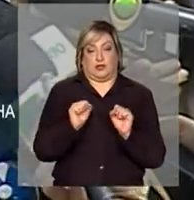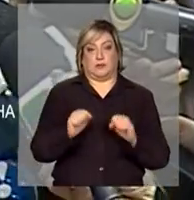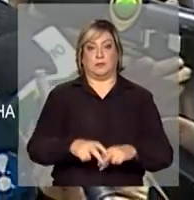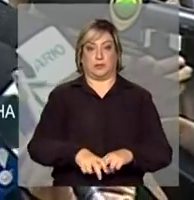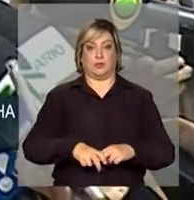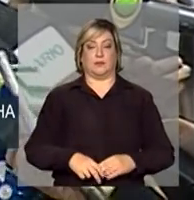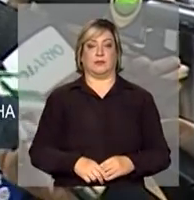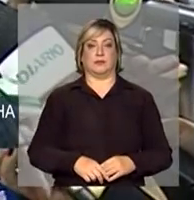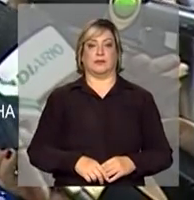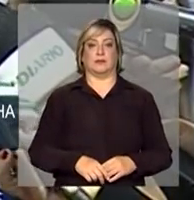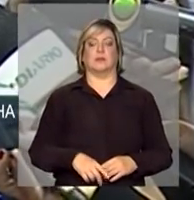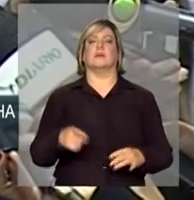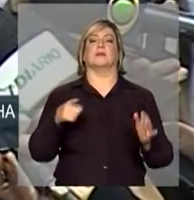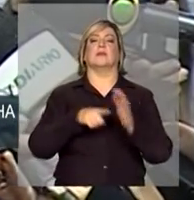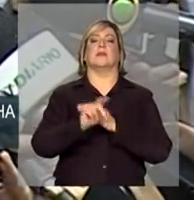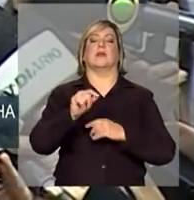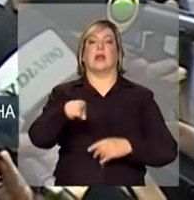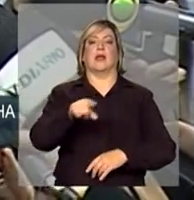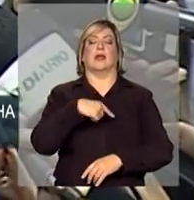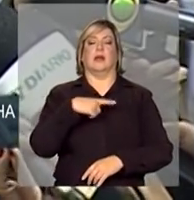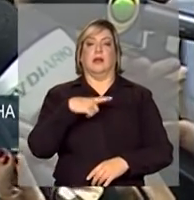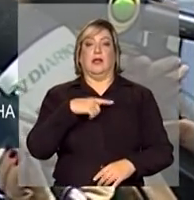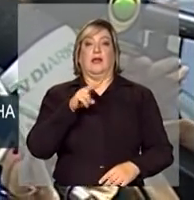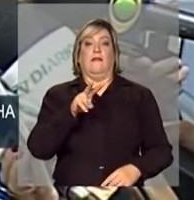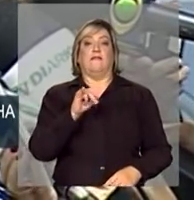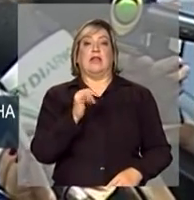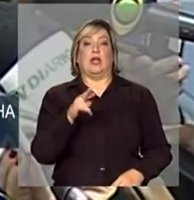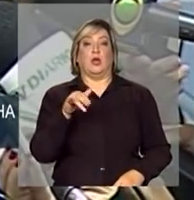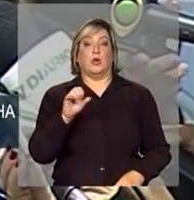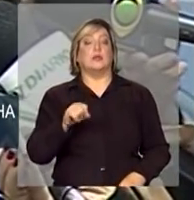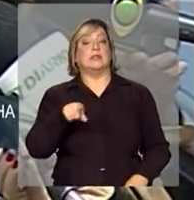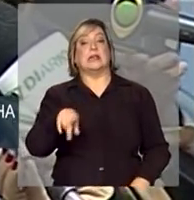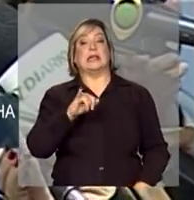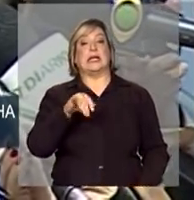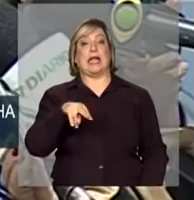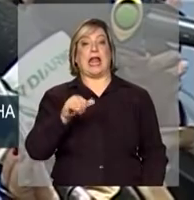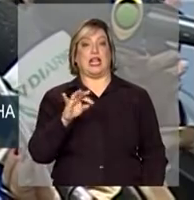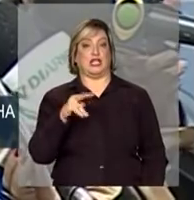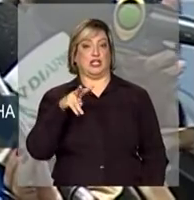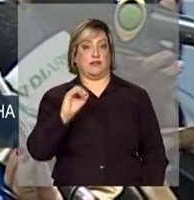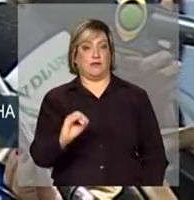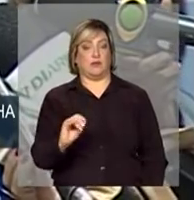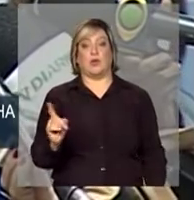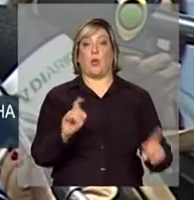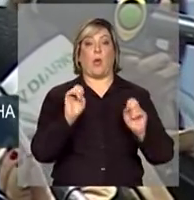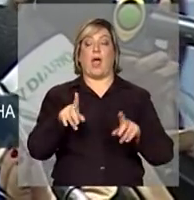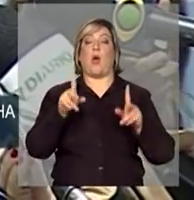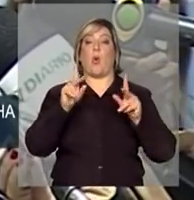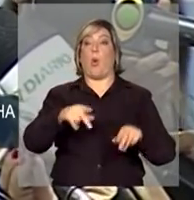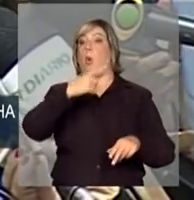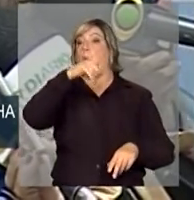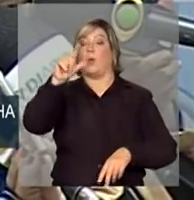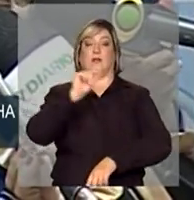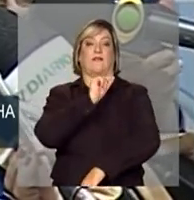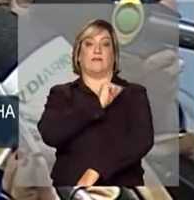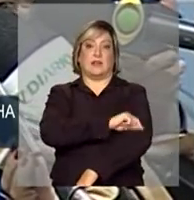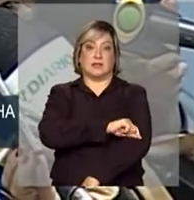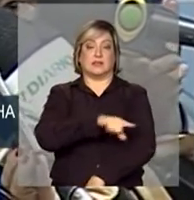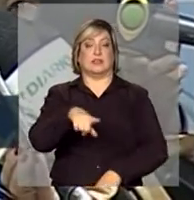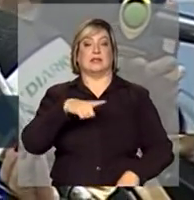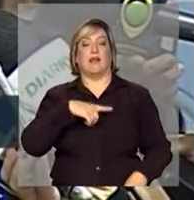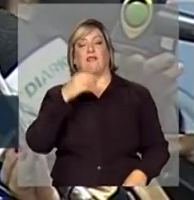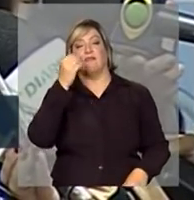é inativo? A vacina é feita por um vírus inativo, ou seja, não é igual outras vacinas, que é um